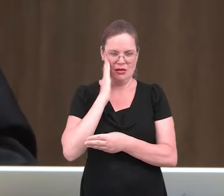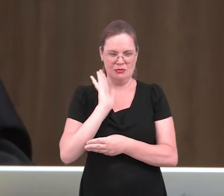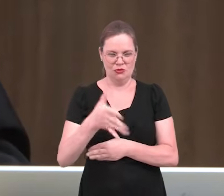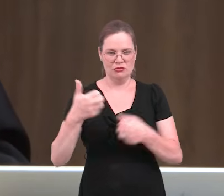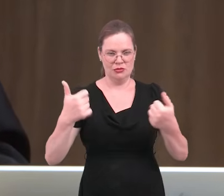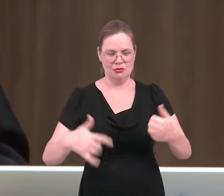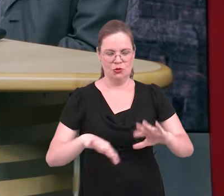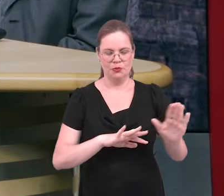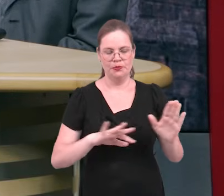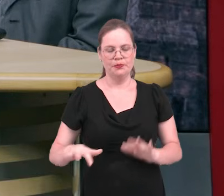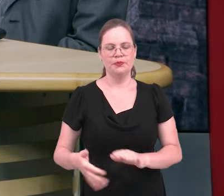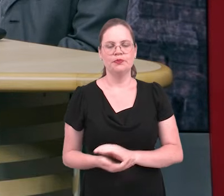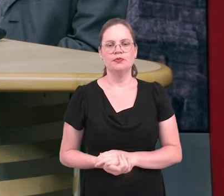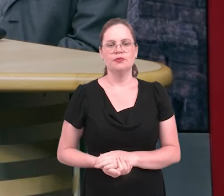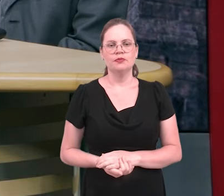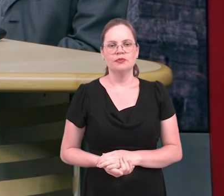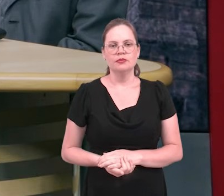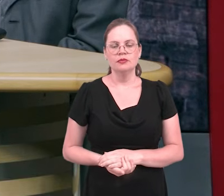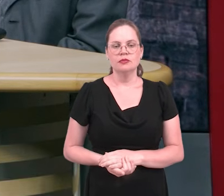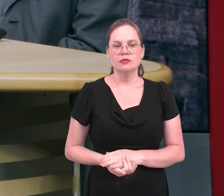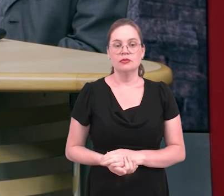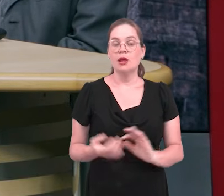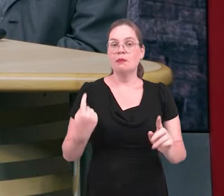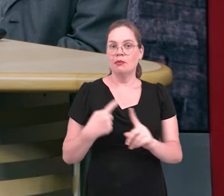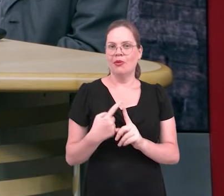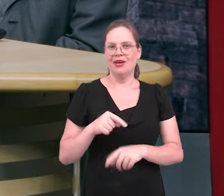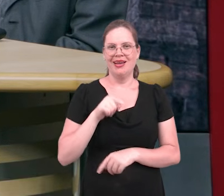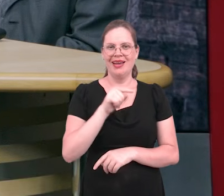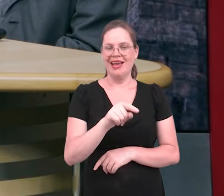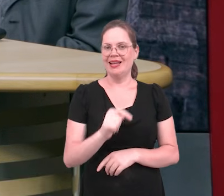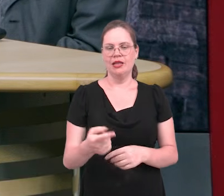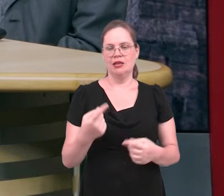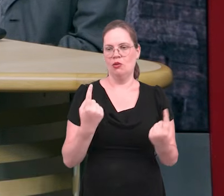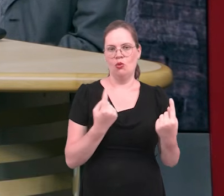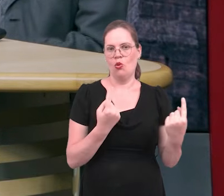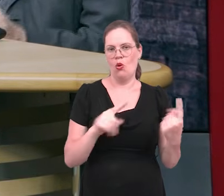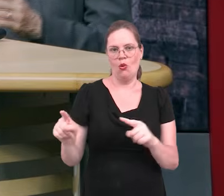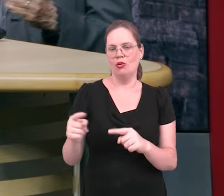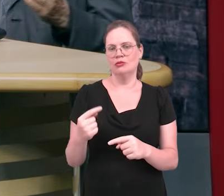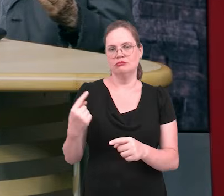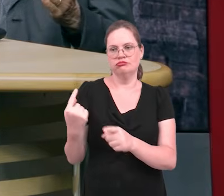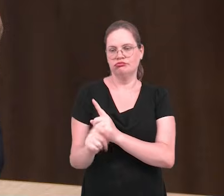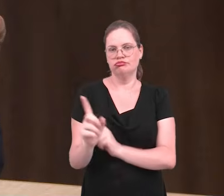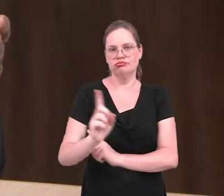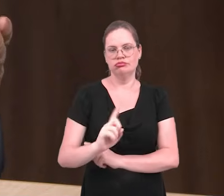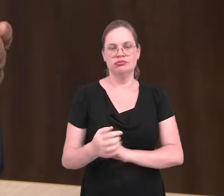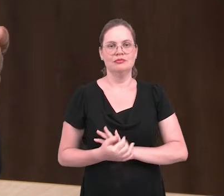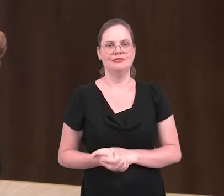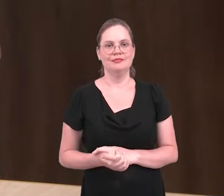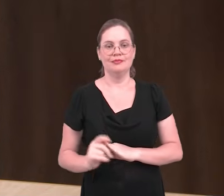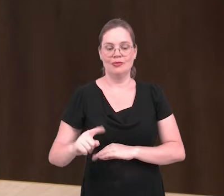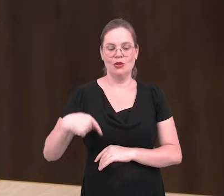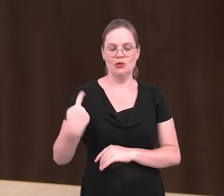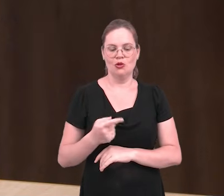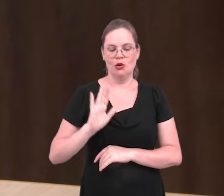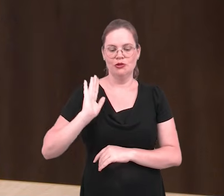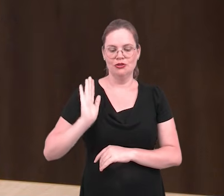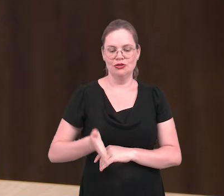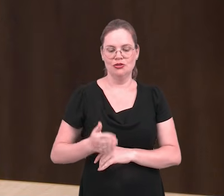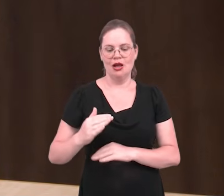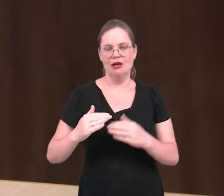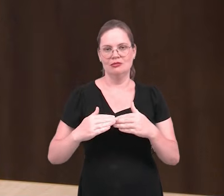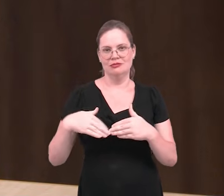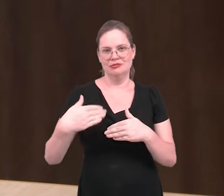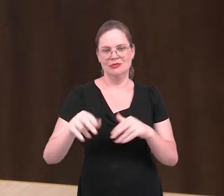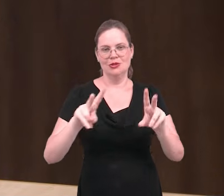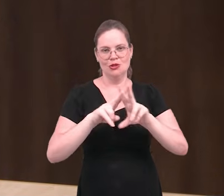retrata. Né? ele se posicionou contra isso, né? João Batista combatia mesmo. Nós passamos um pouquinho do tempo aqui para falar